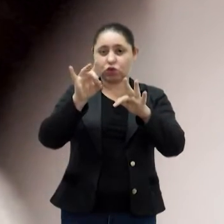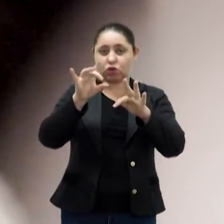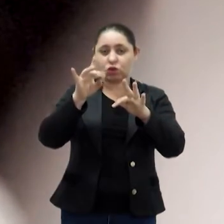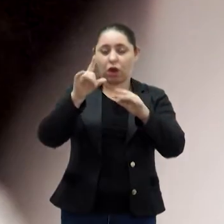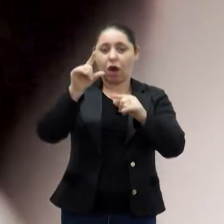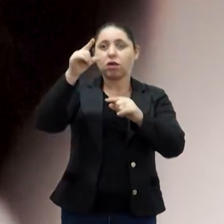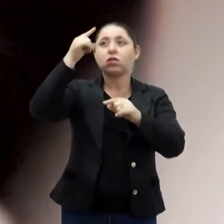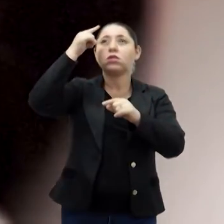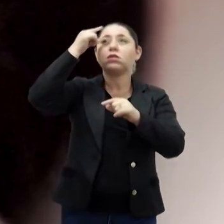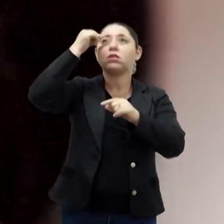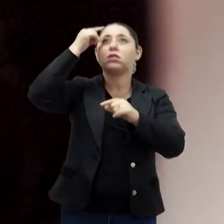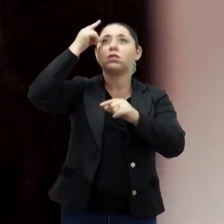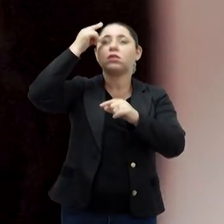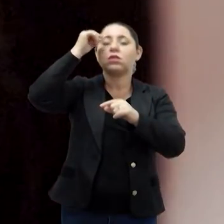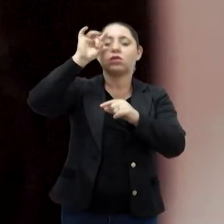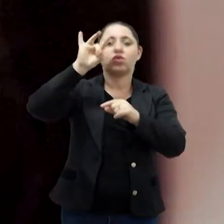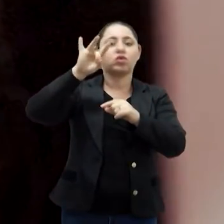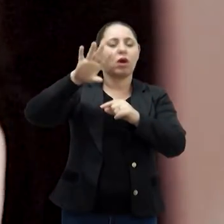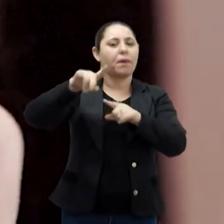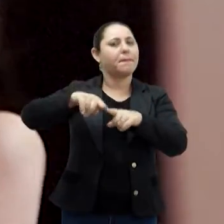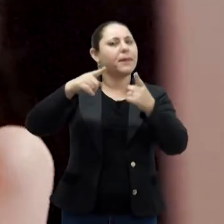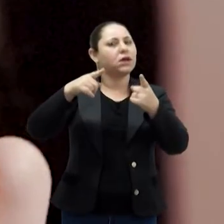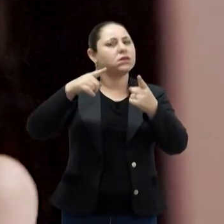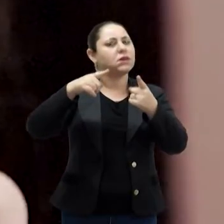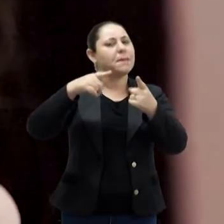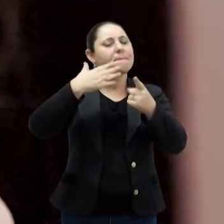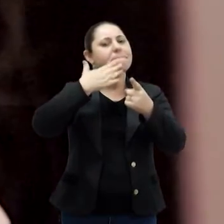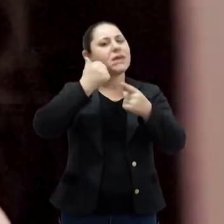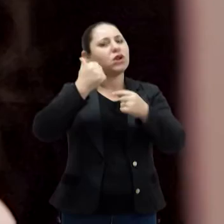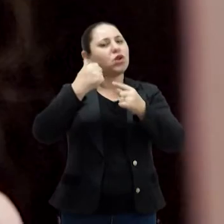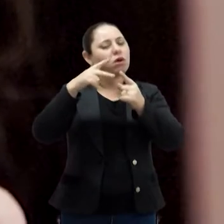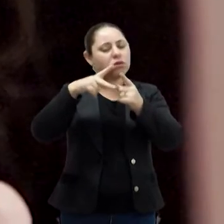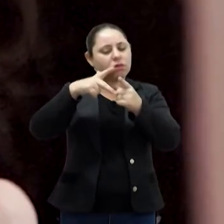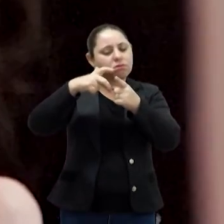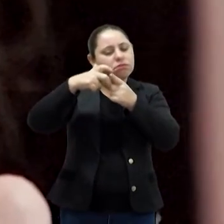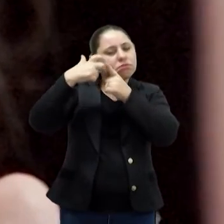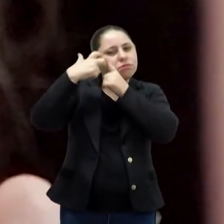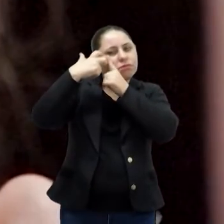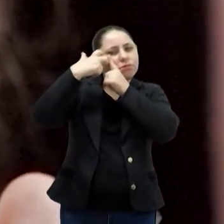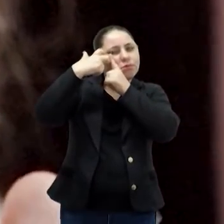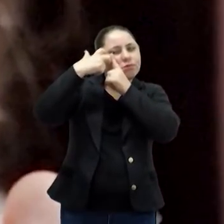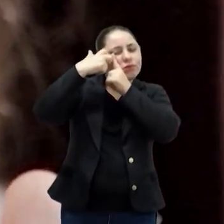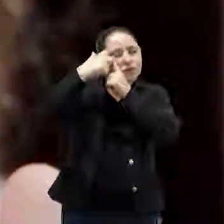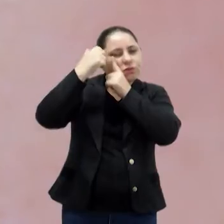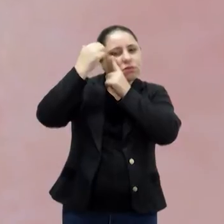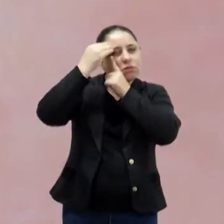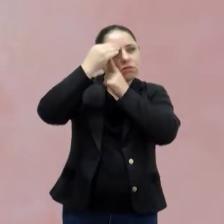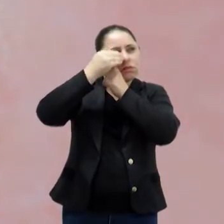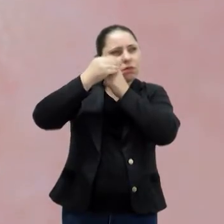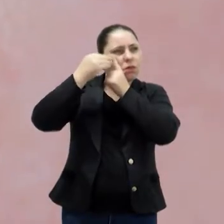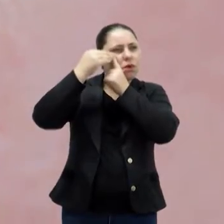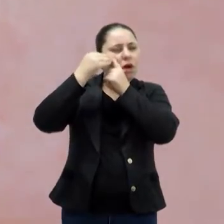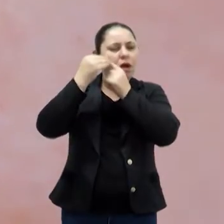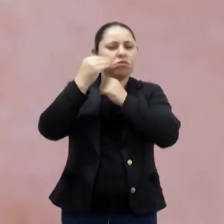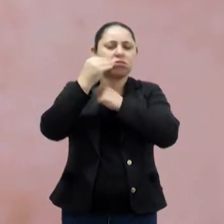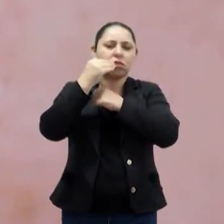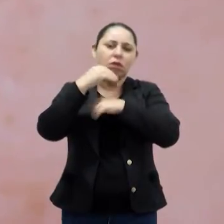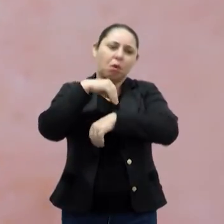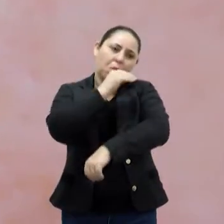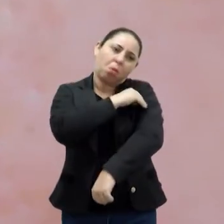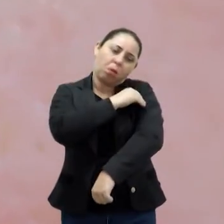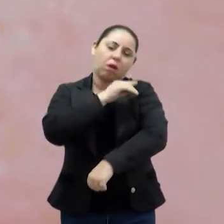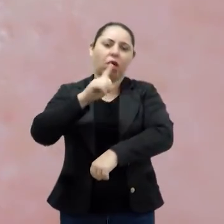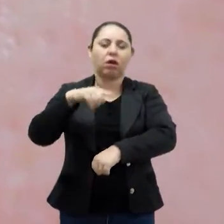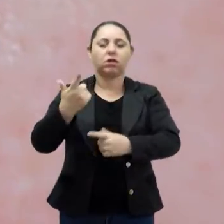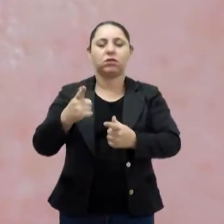usa anestesia com colírio, que chama anestesia tópica, mas que a gente prefere fazer com uma anestesia com um pouco de sedação para que haja um maior conforto do